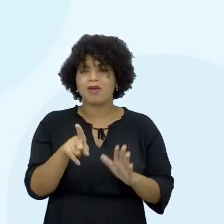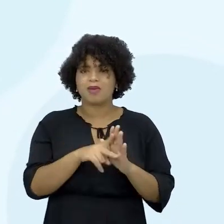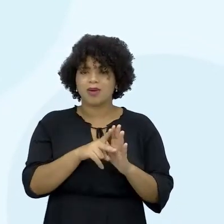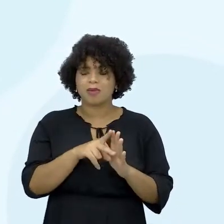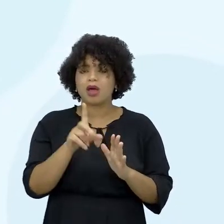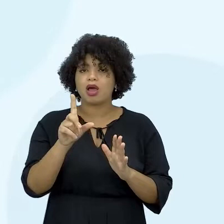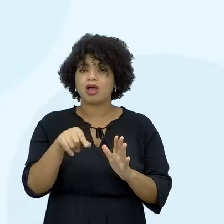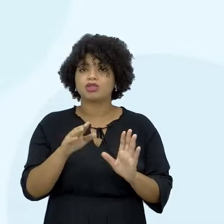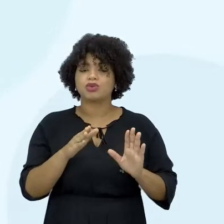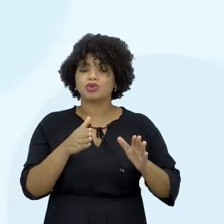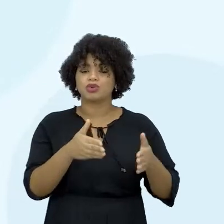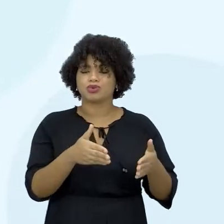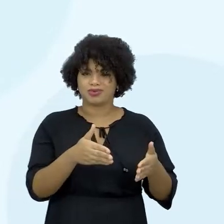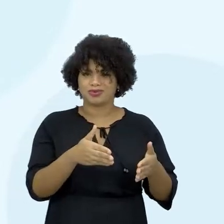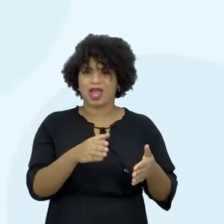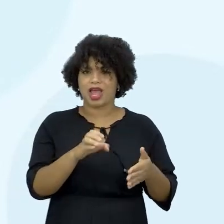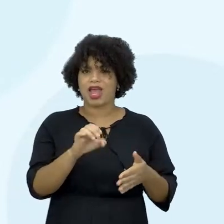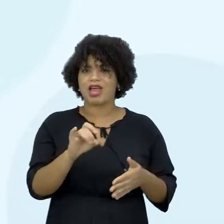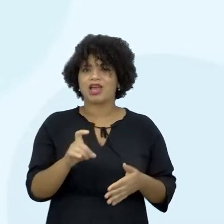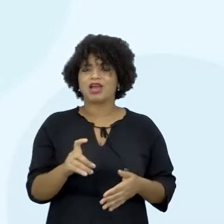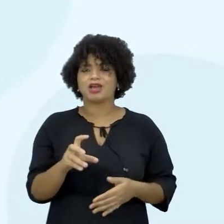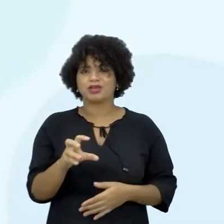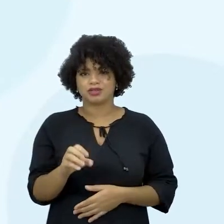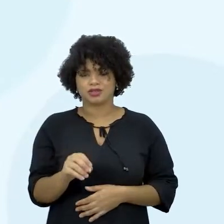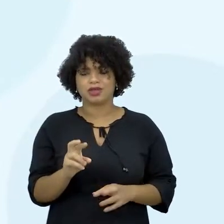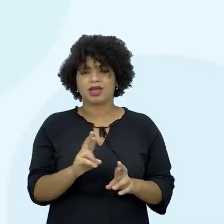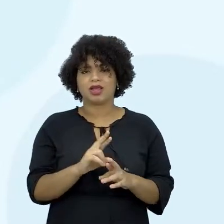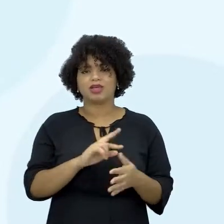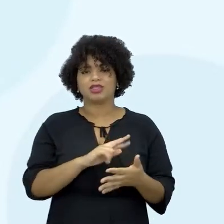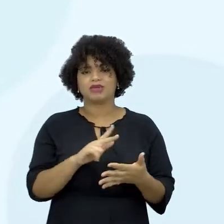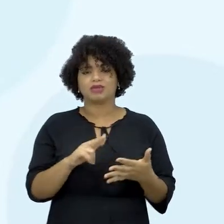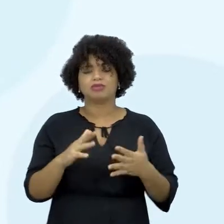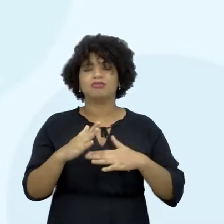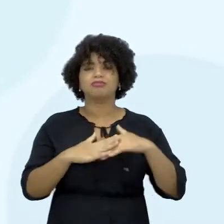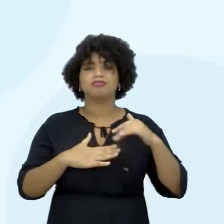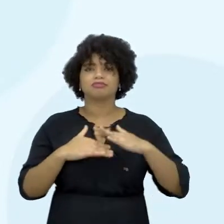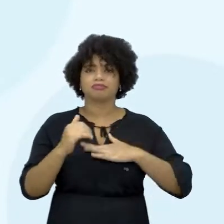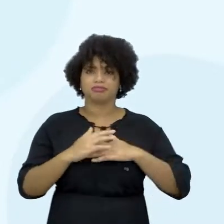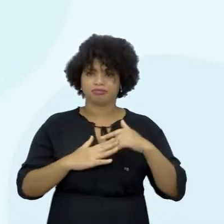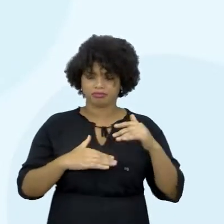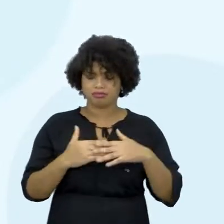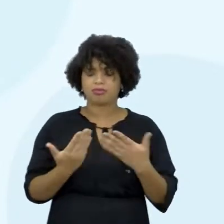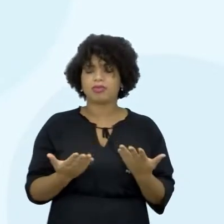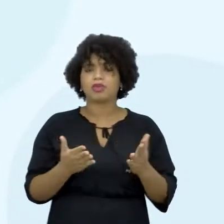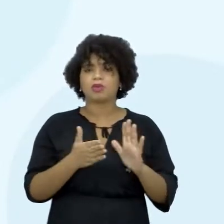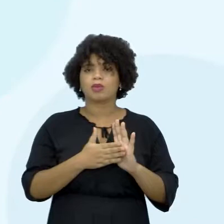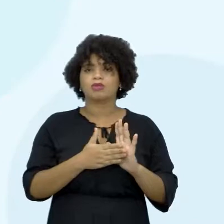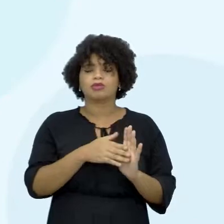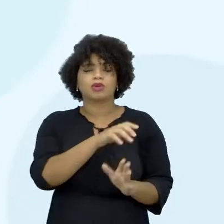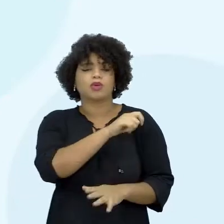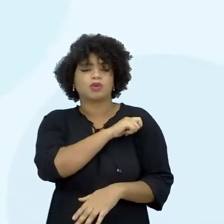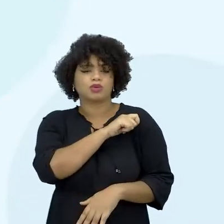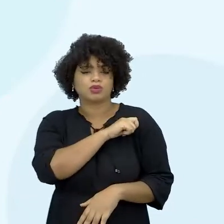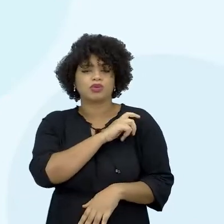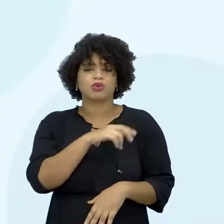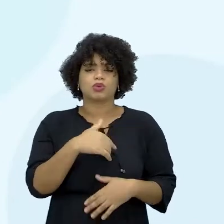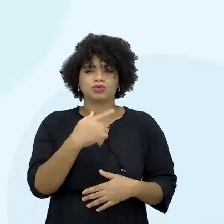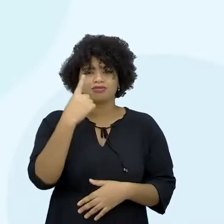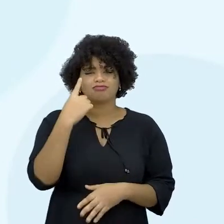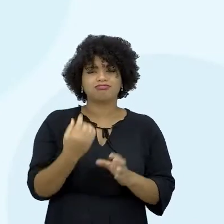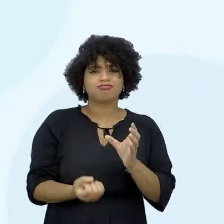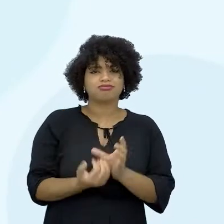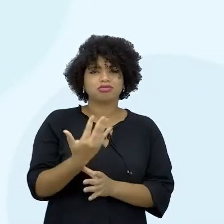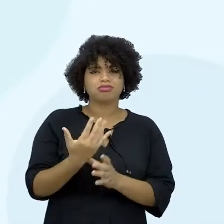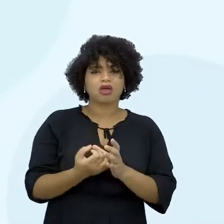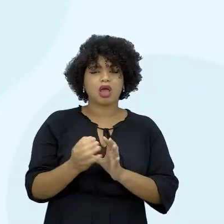eixo estruturante, ele reúne uma quantidade de habilidades que propõe para o aluno, que possibilita para o aluno criar